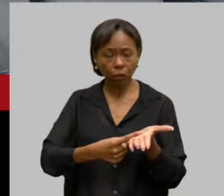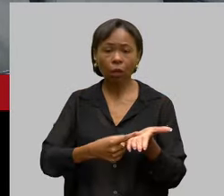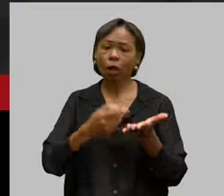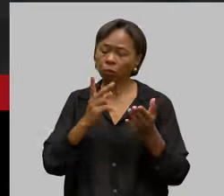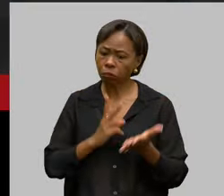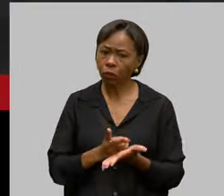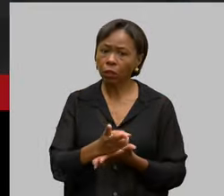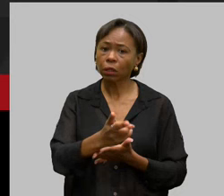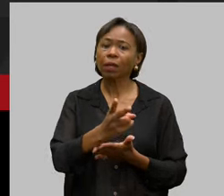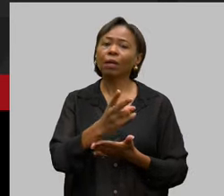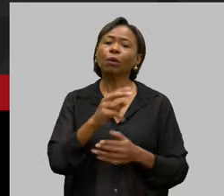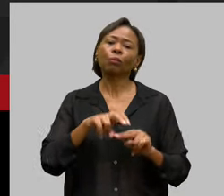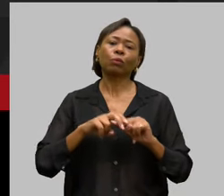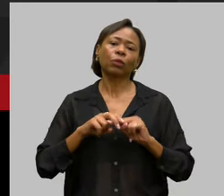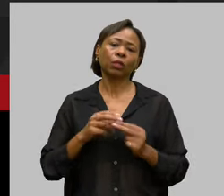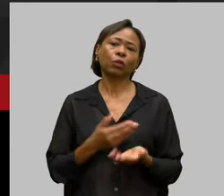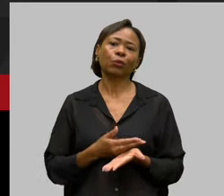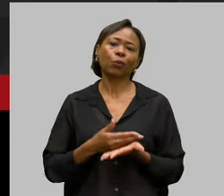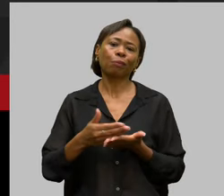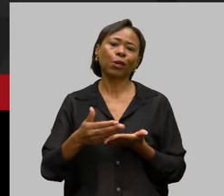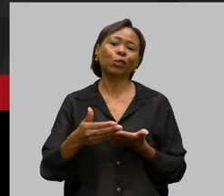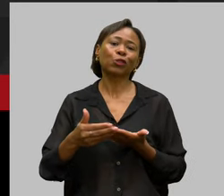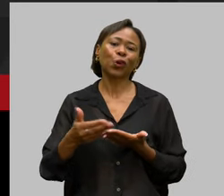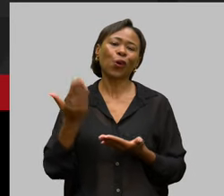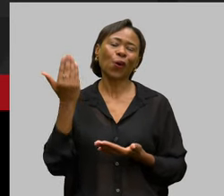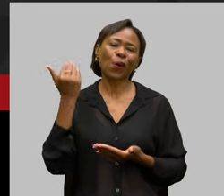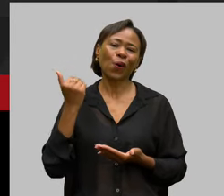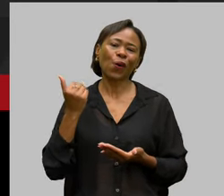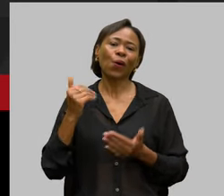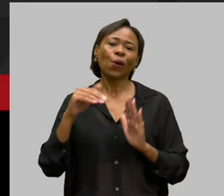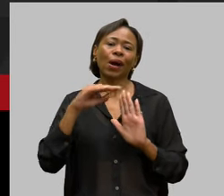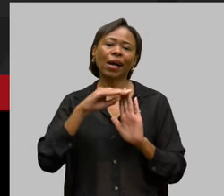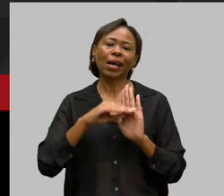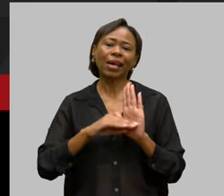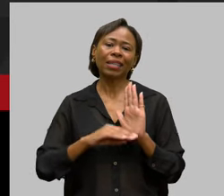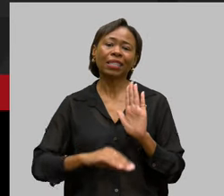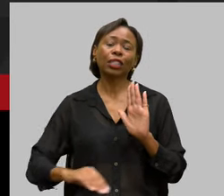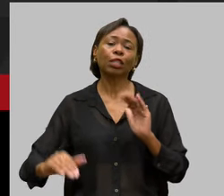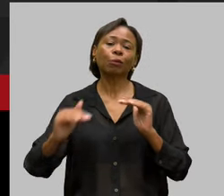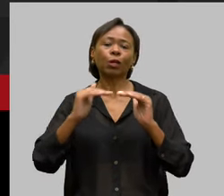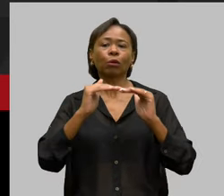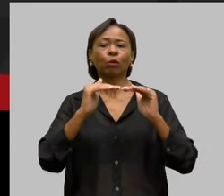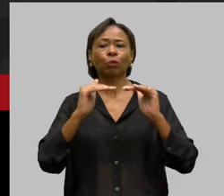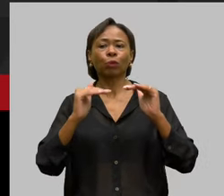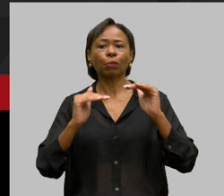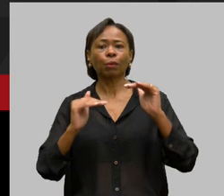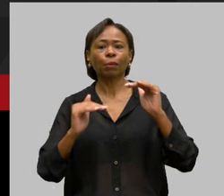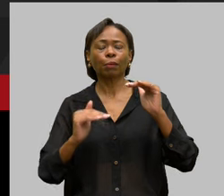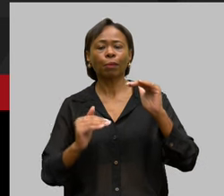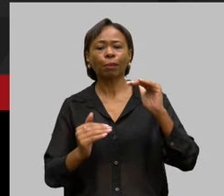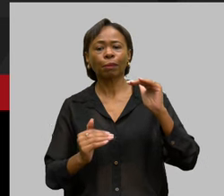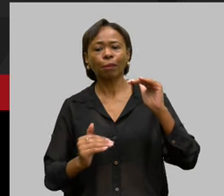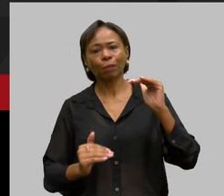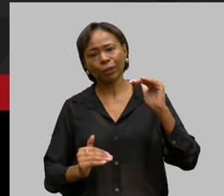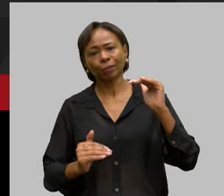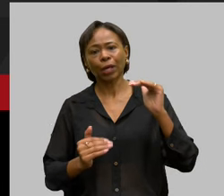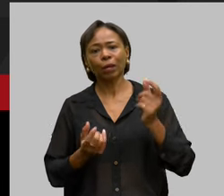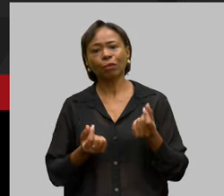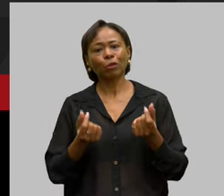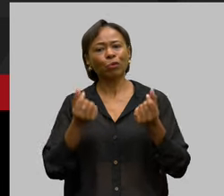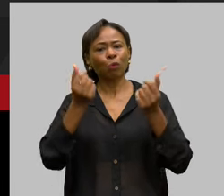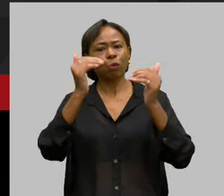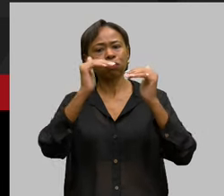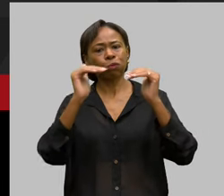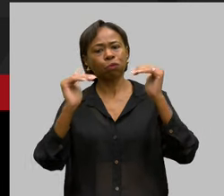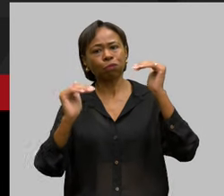próprios já nasceram com desequilíbrio atuarial de novo quando eu falo desequilíbrio autorial o que eu quero dizer é em longuíssimo prazo significa